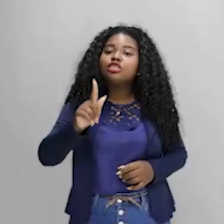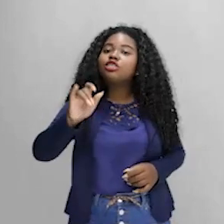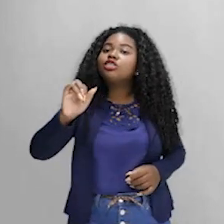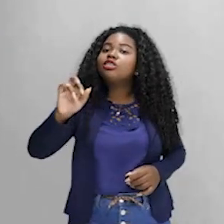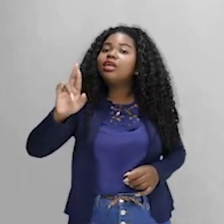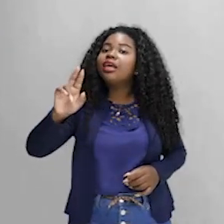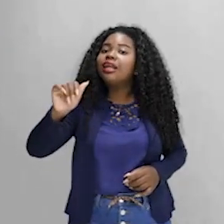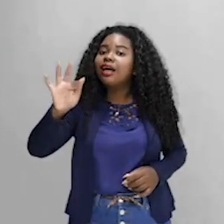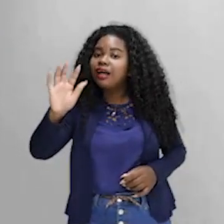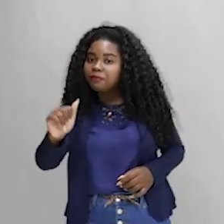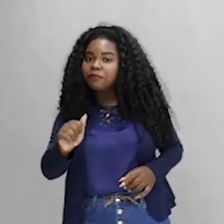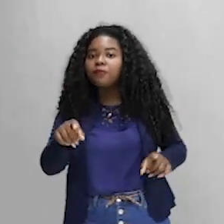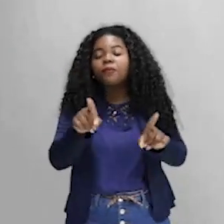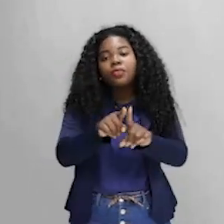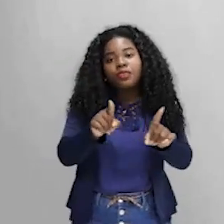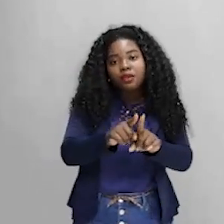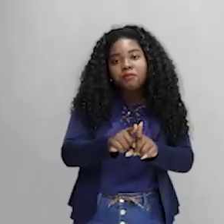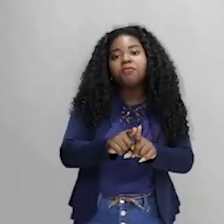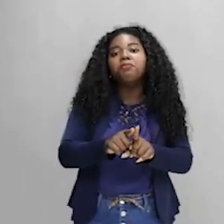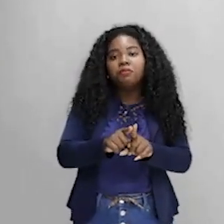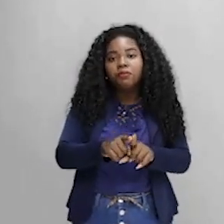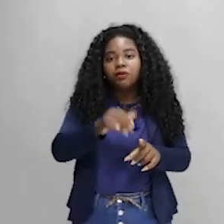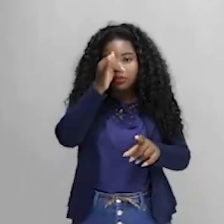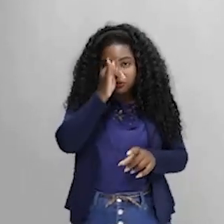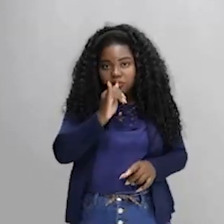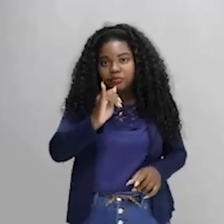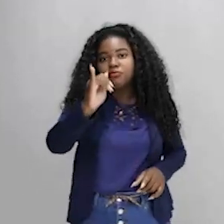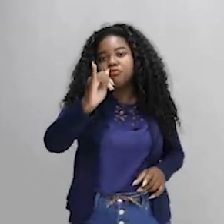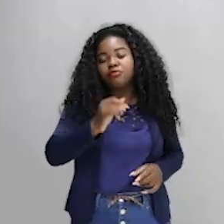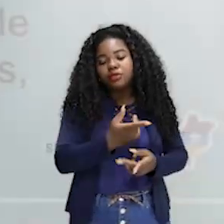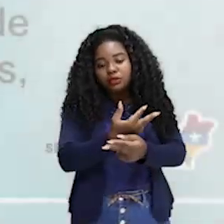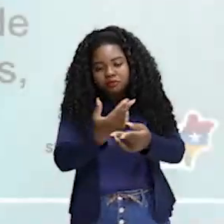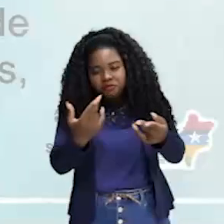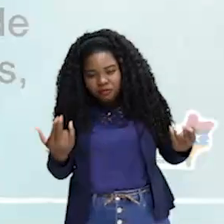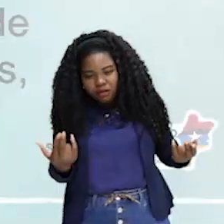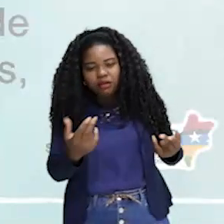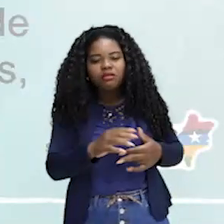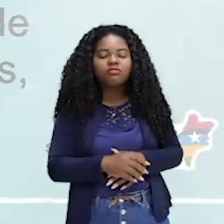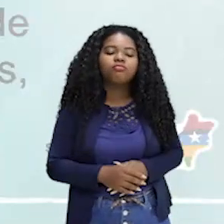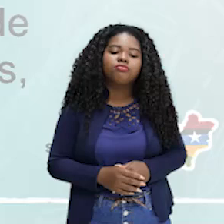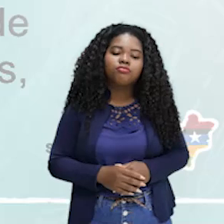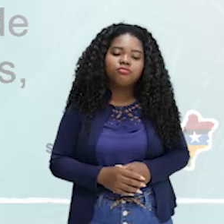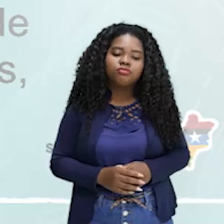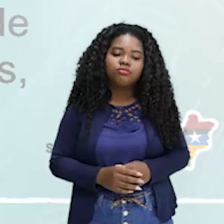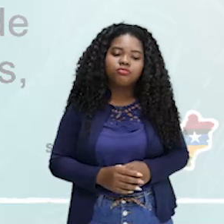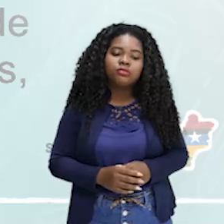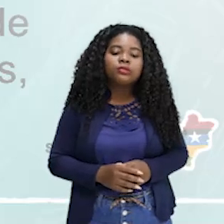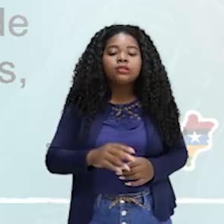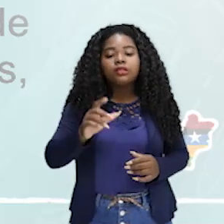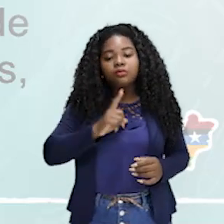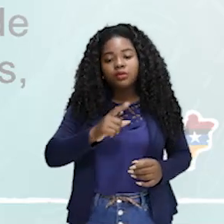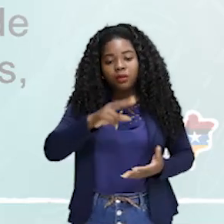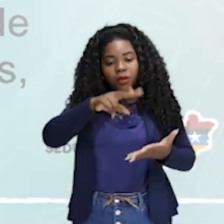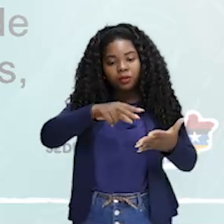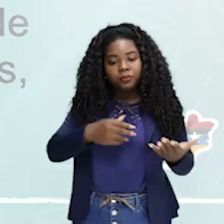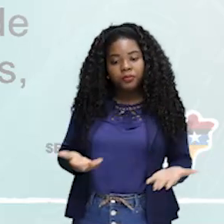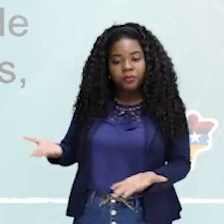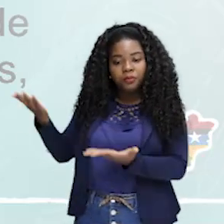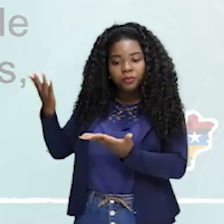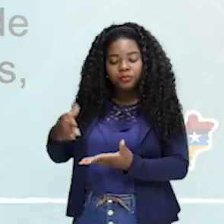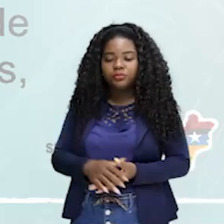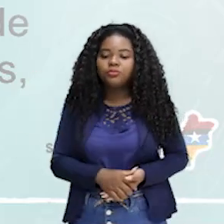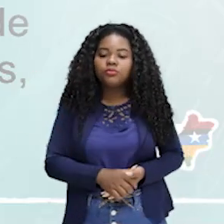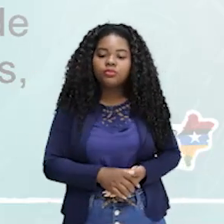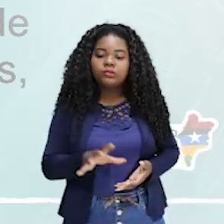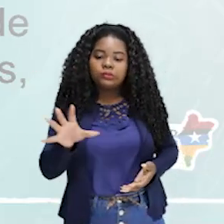uma fauna, por exemplo, extremamente diversificada, beleza? Então vamos sintetizar aí, ó. Tá? As savanas localizam-se entre as